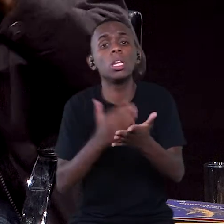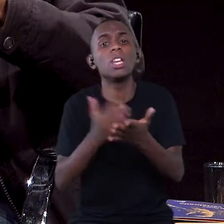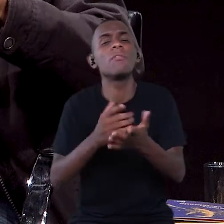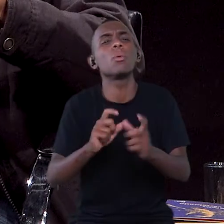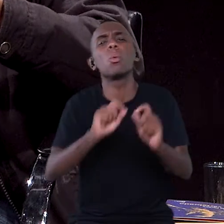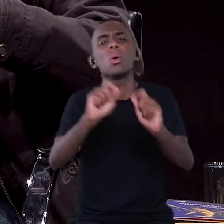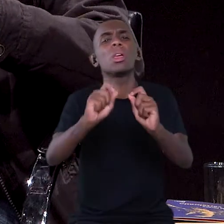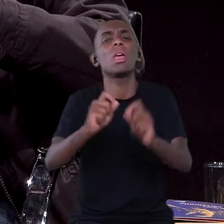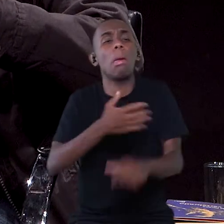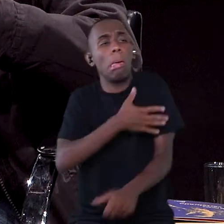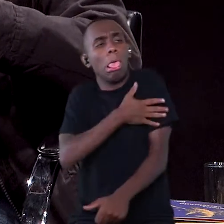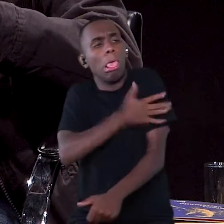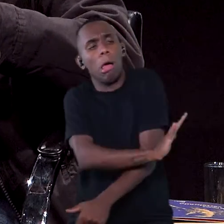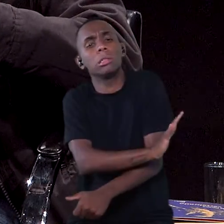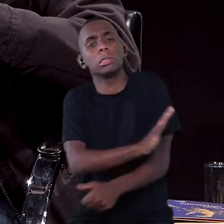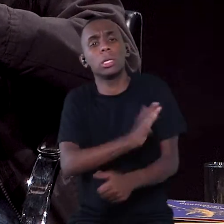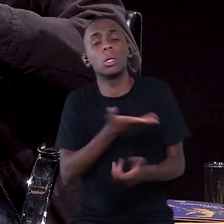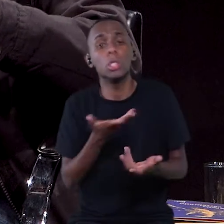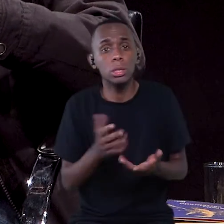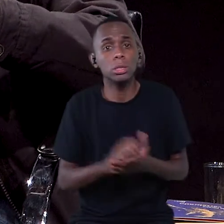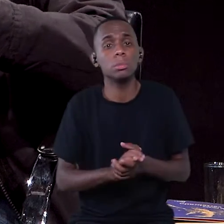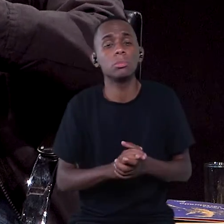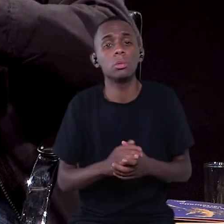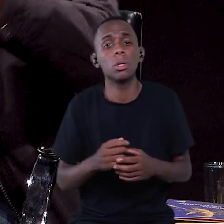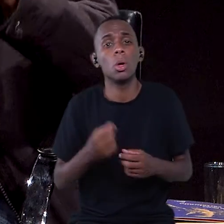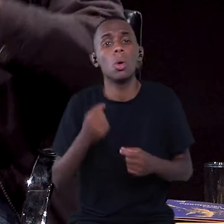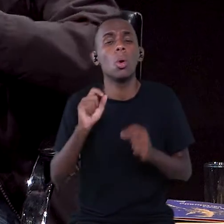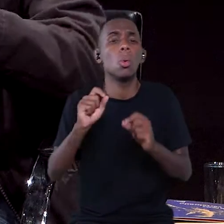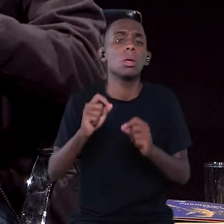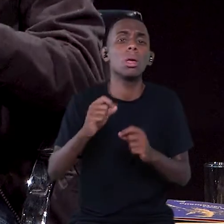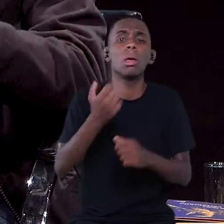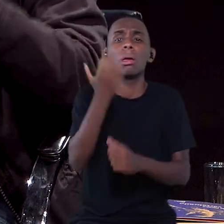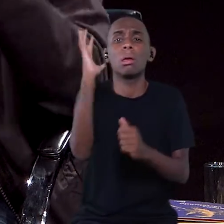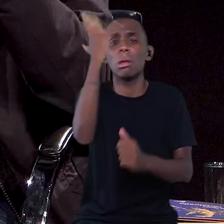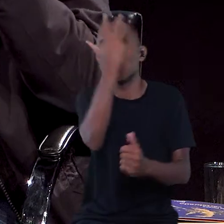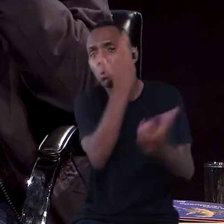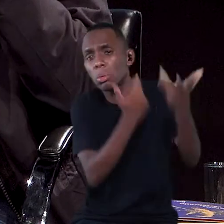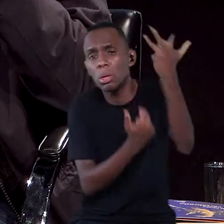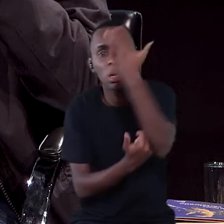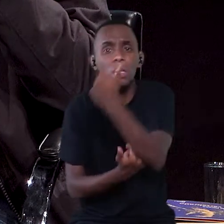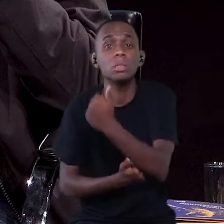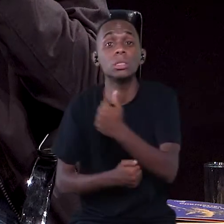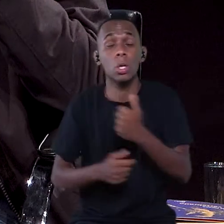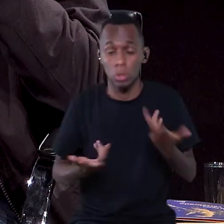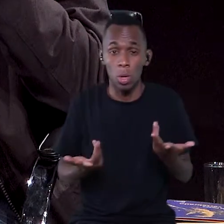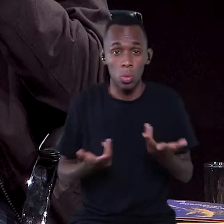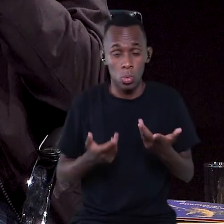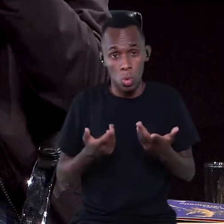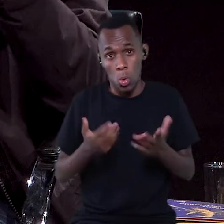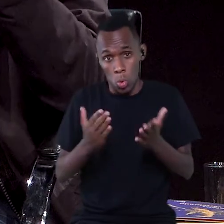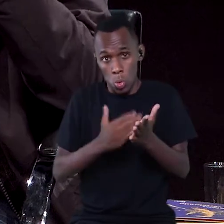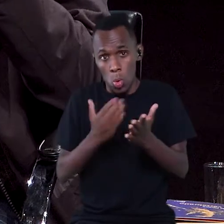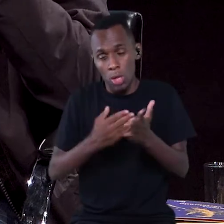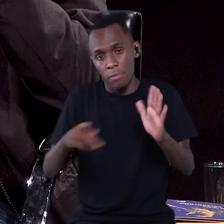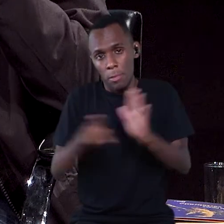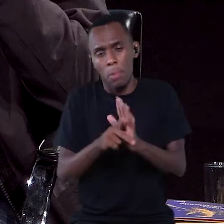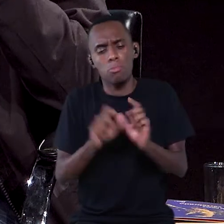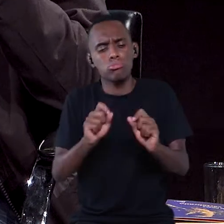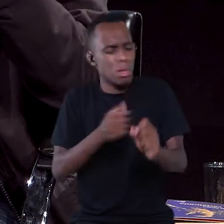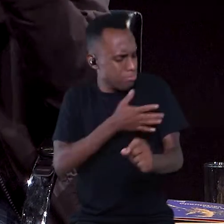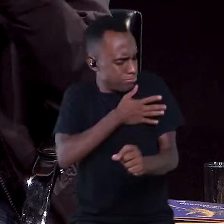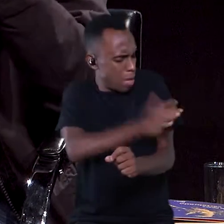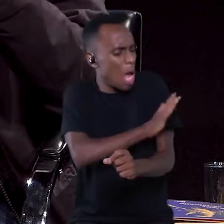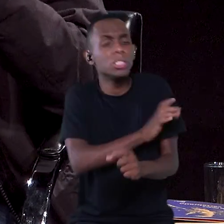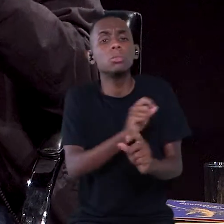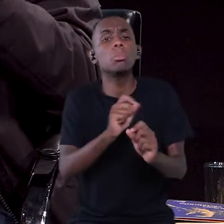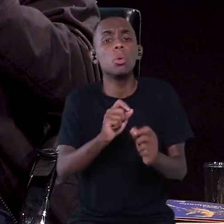é racismo, o que é natureza, o que é meio ambiente. No livro dele, O que é racismo, para essa coleção,